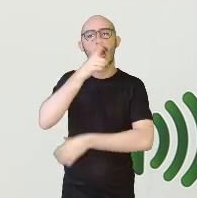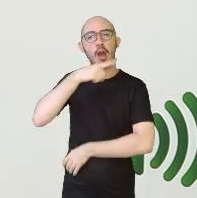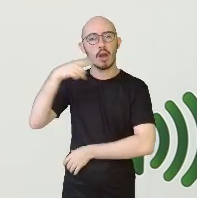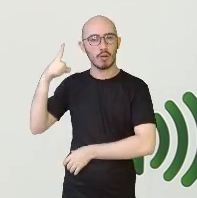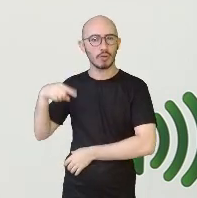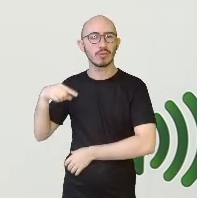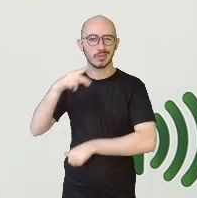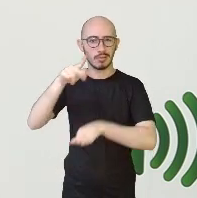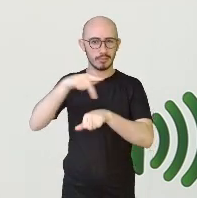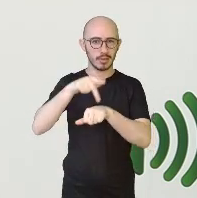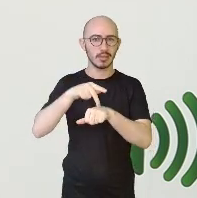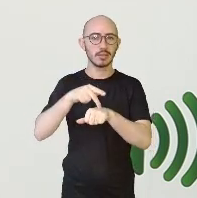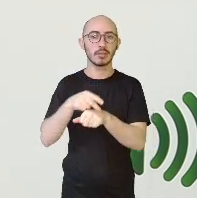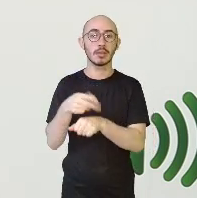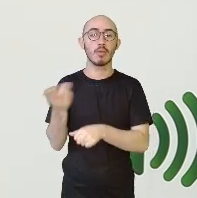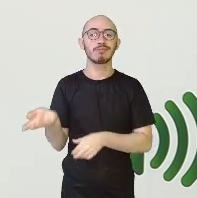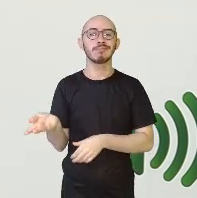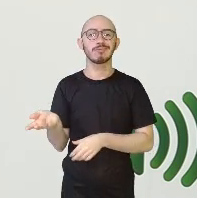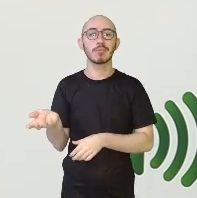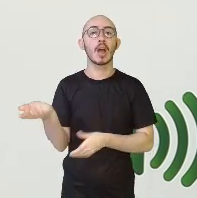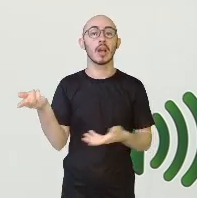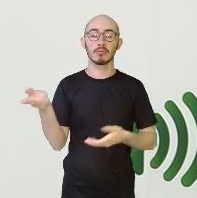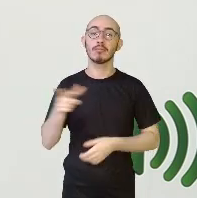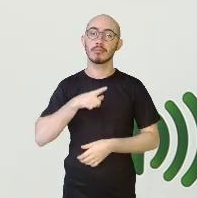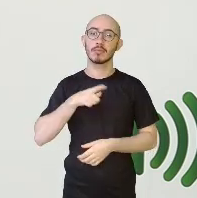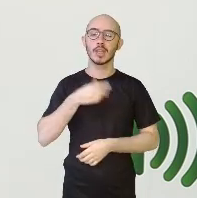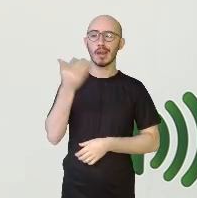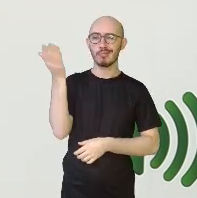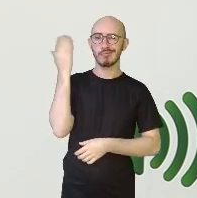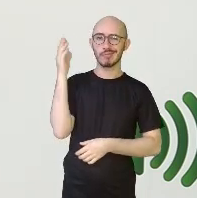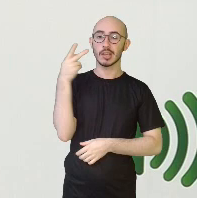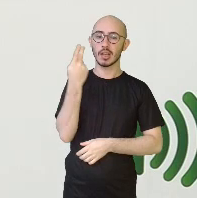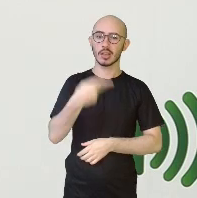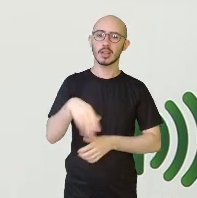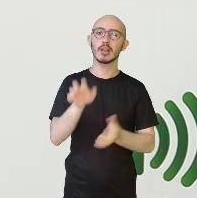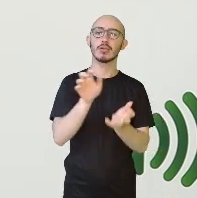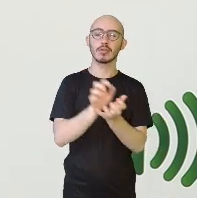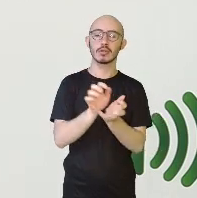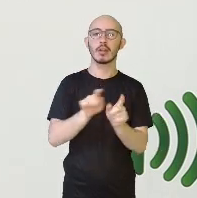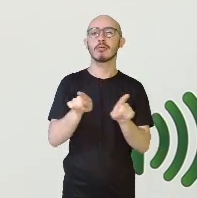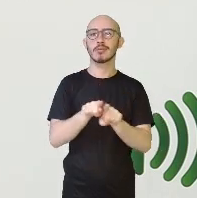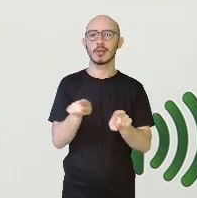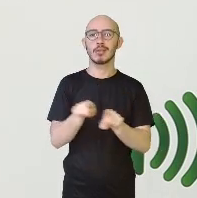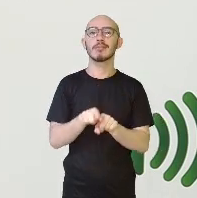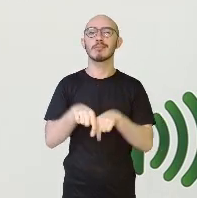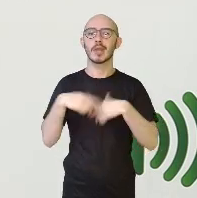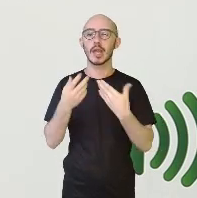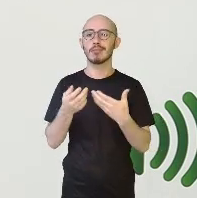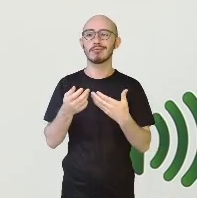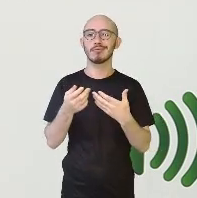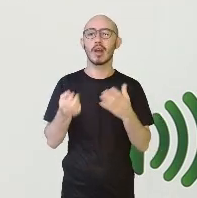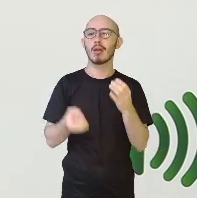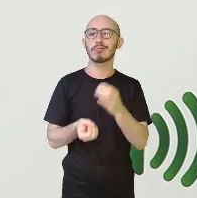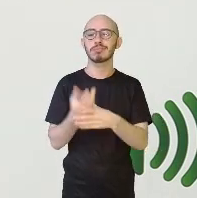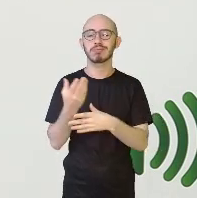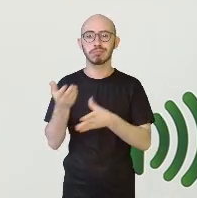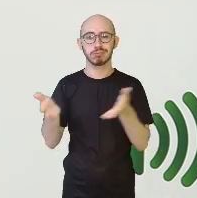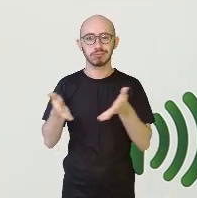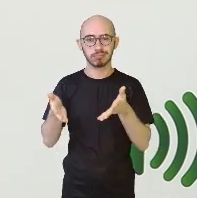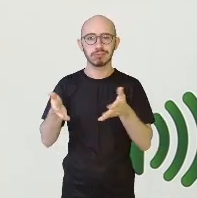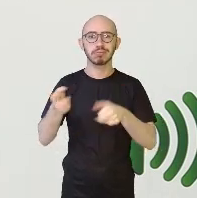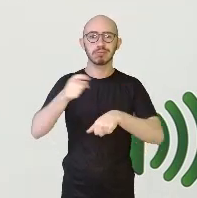que estavam aqui presente no nosso estado, presente na construção desses elementos, presente na construção desse passo do